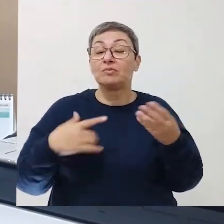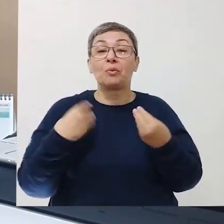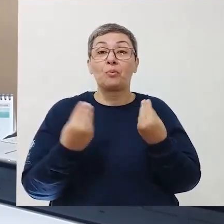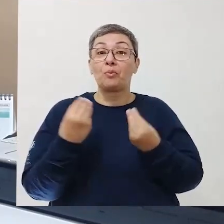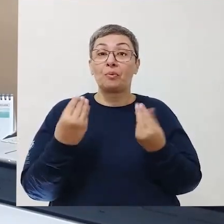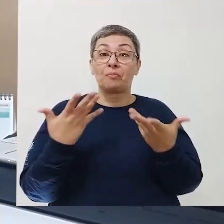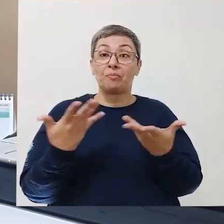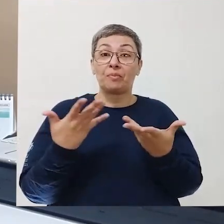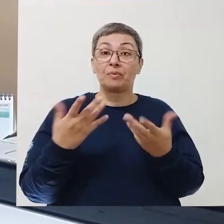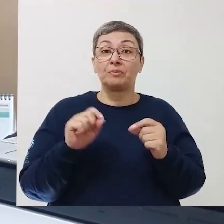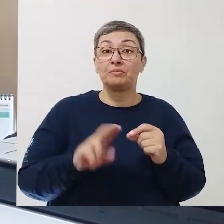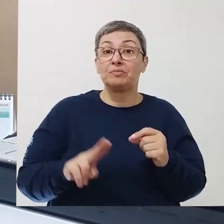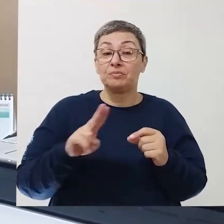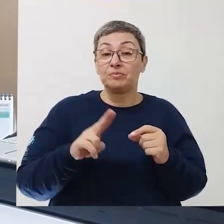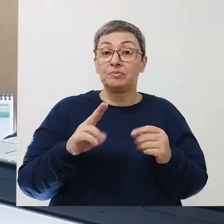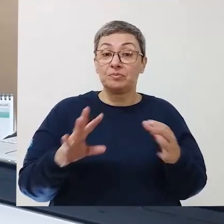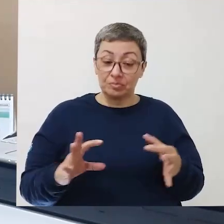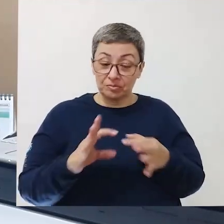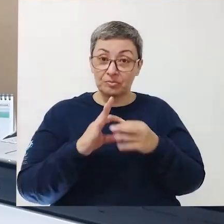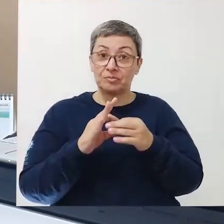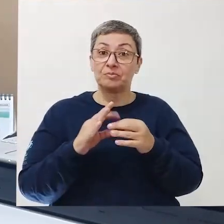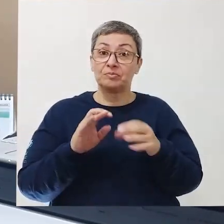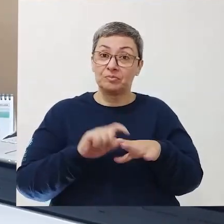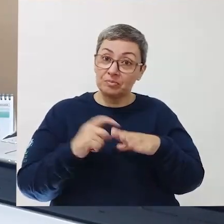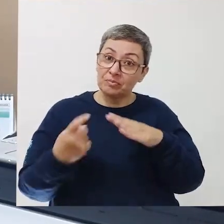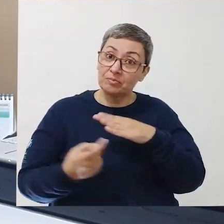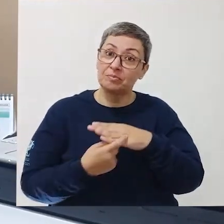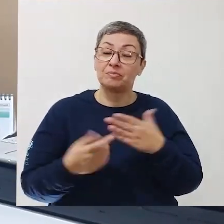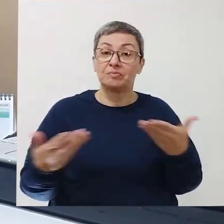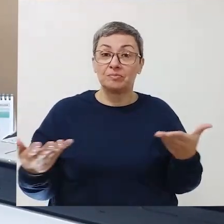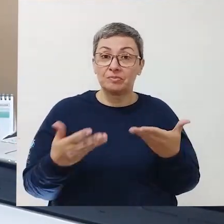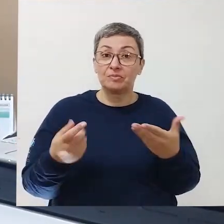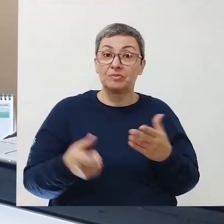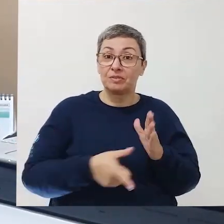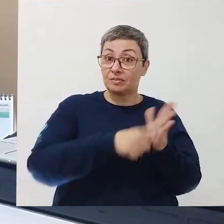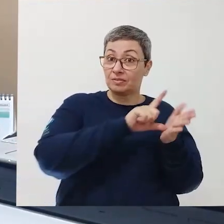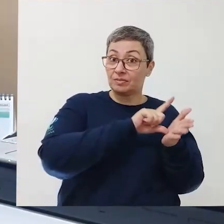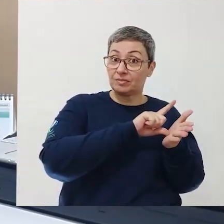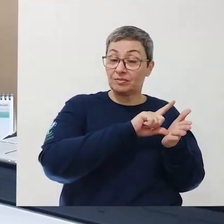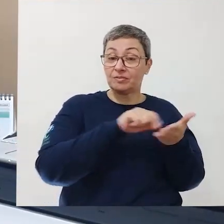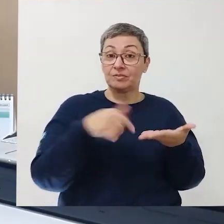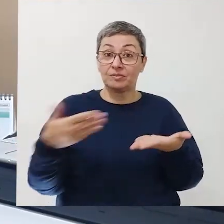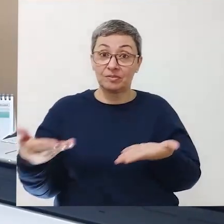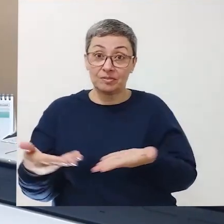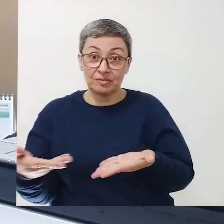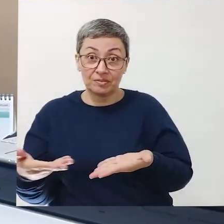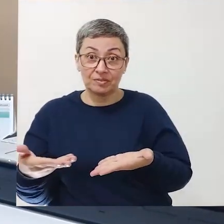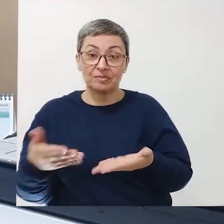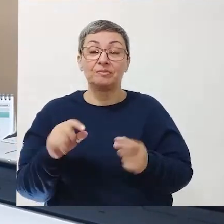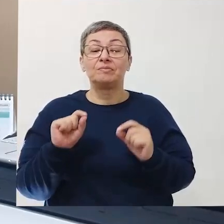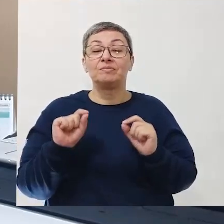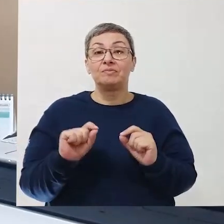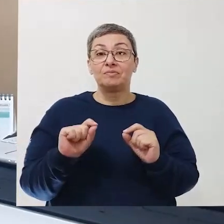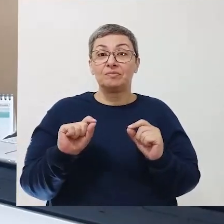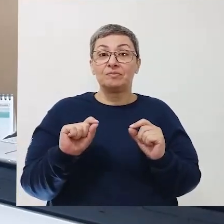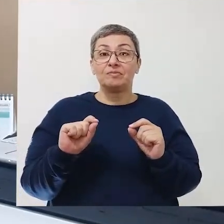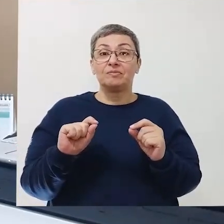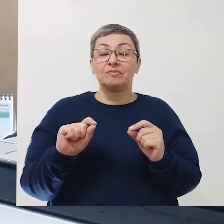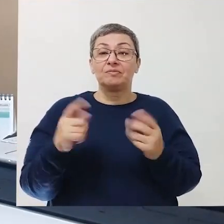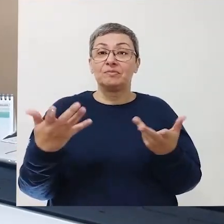professora Thalita Obrigado a professora Fernanda Por esta colaboração fantástica Então entendemos um